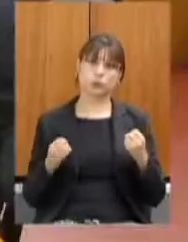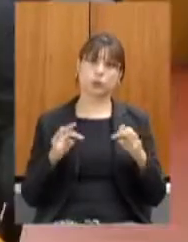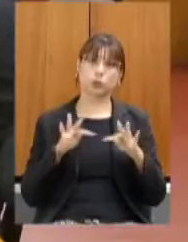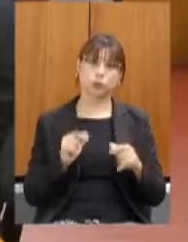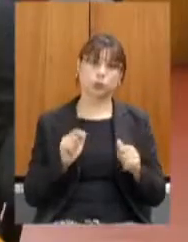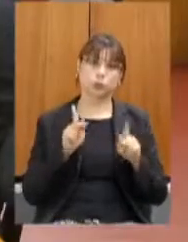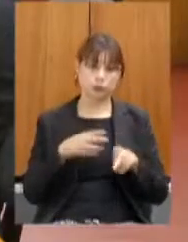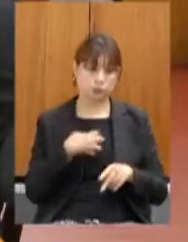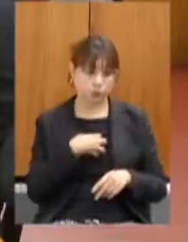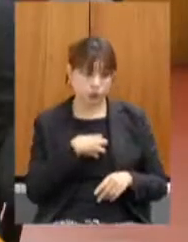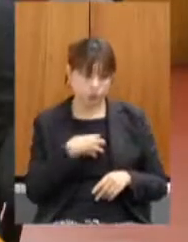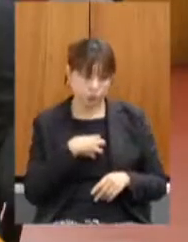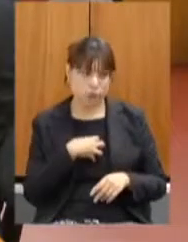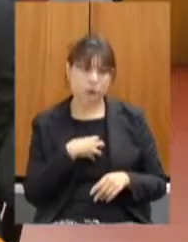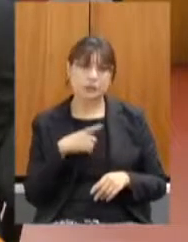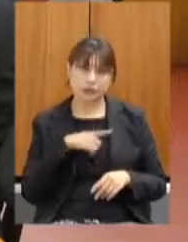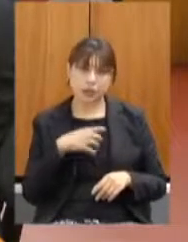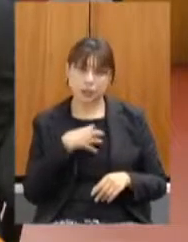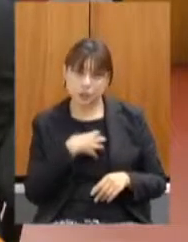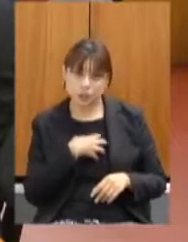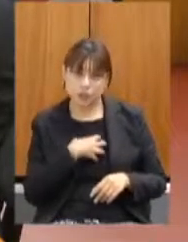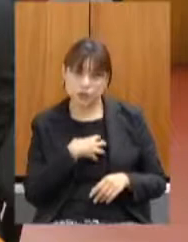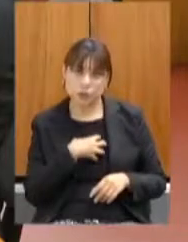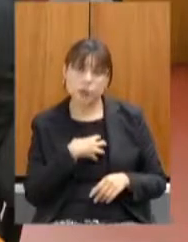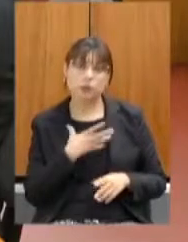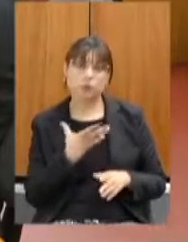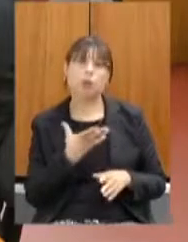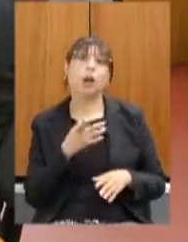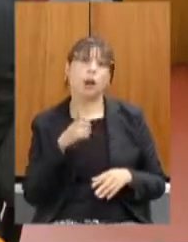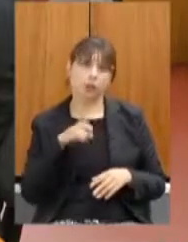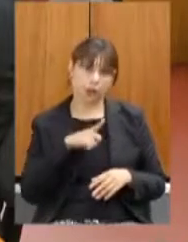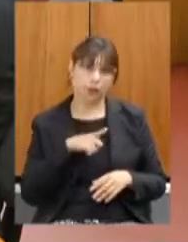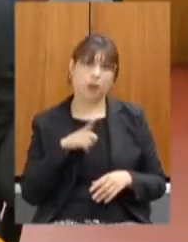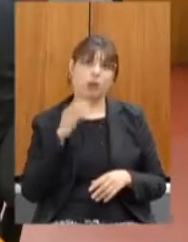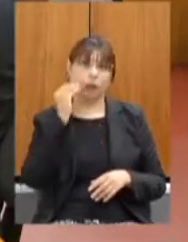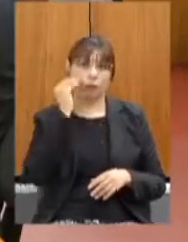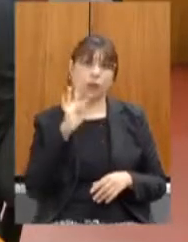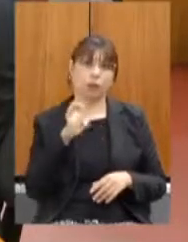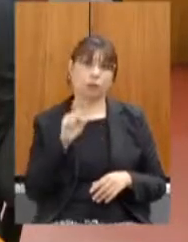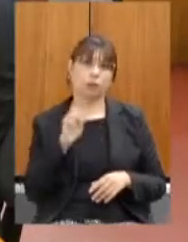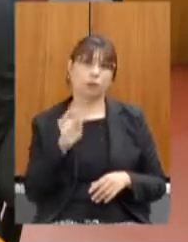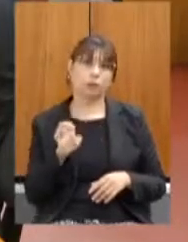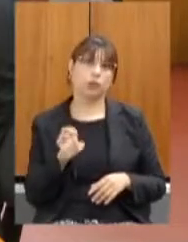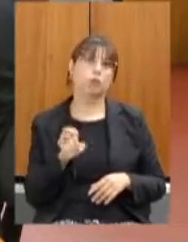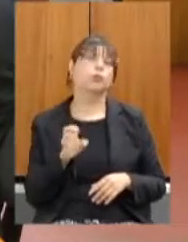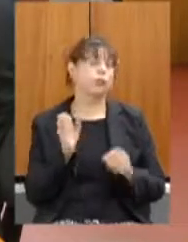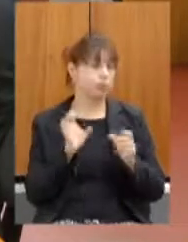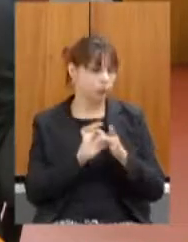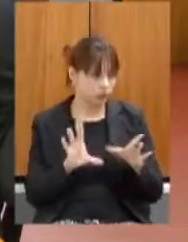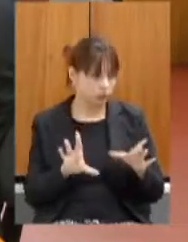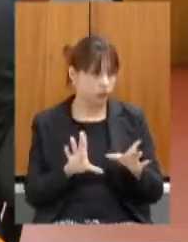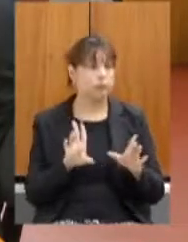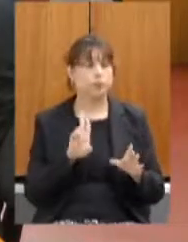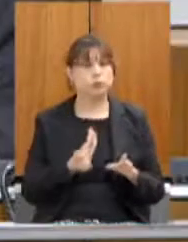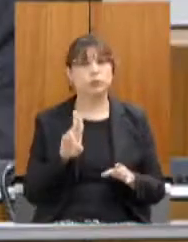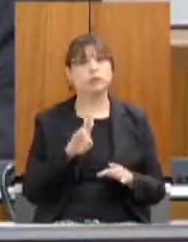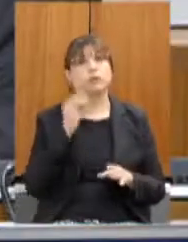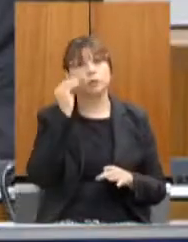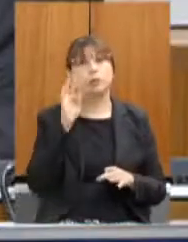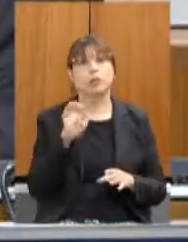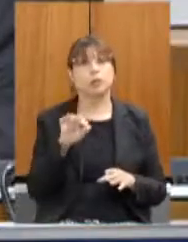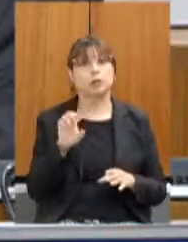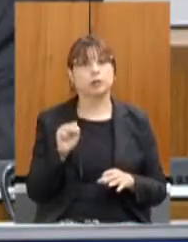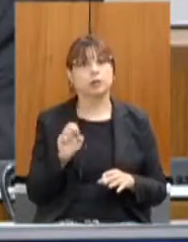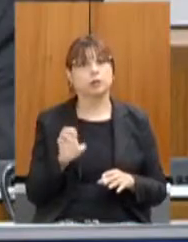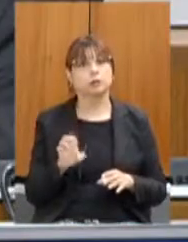sintomáticos E então quem tem sintomas no Estado está podendo ser testado não tá tendo é restrição mas especificamente em